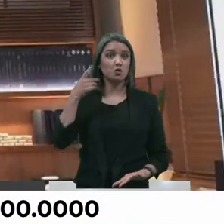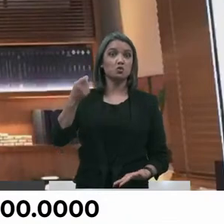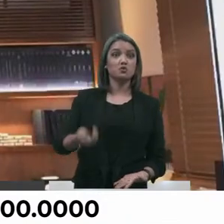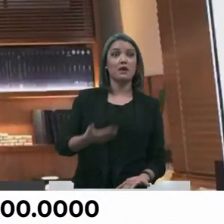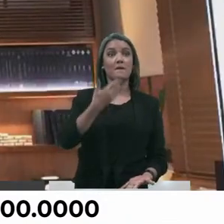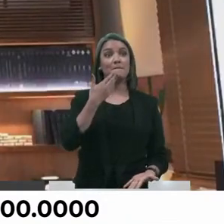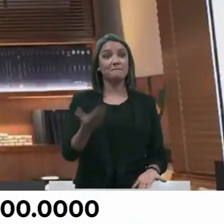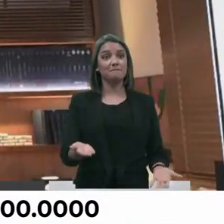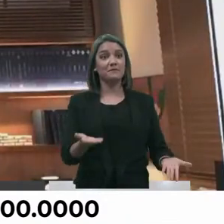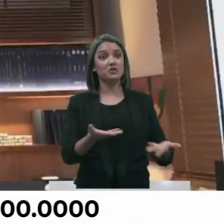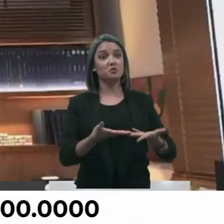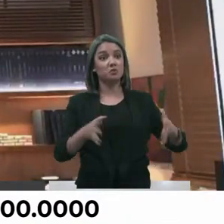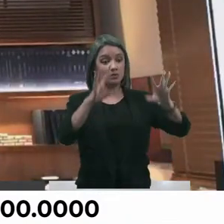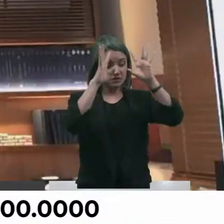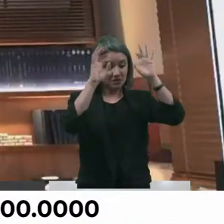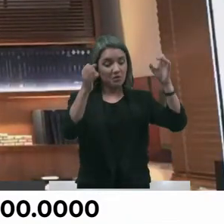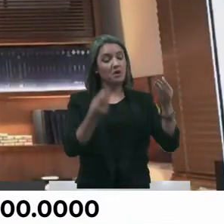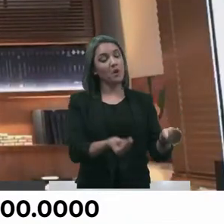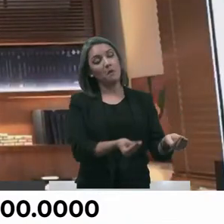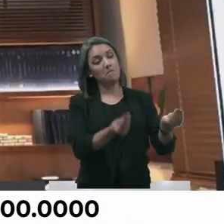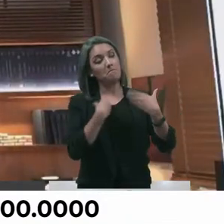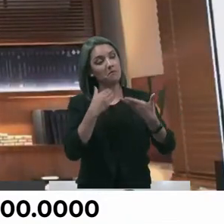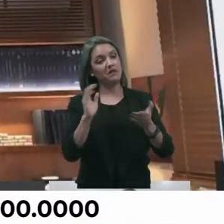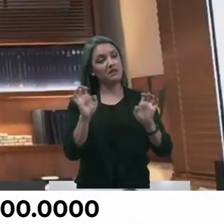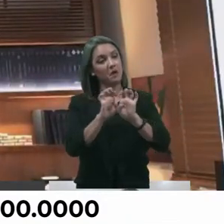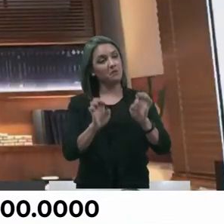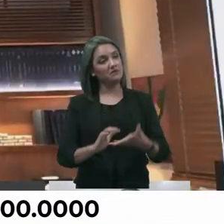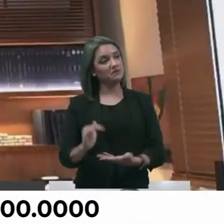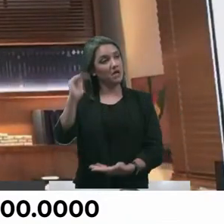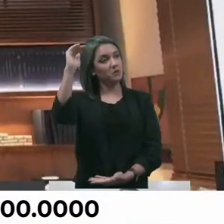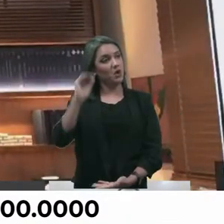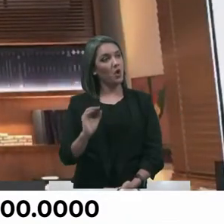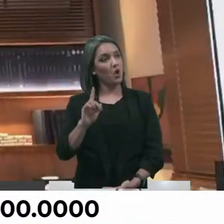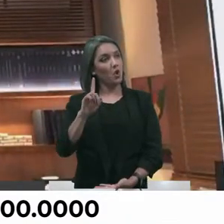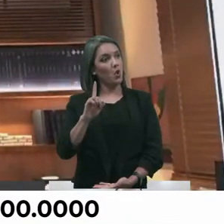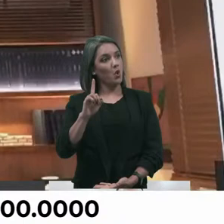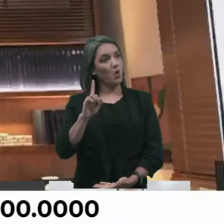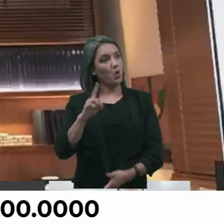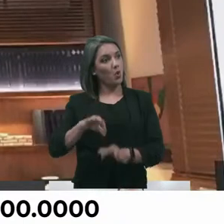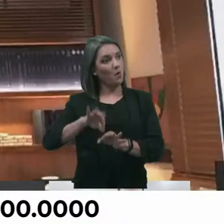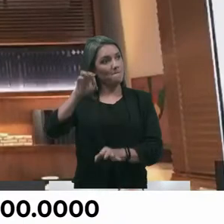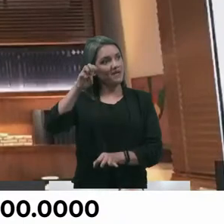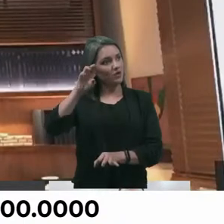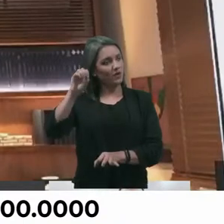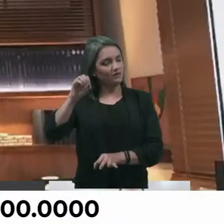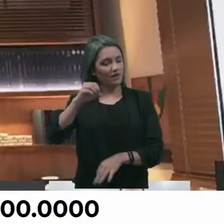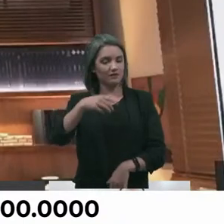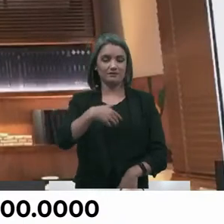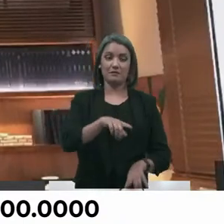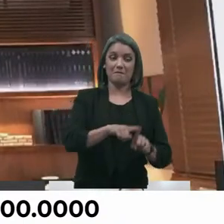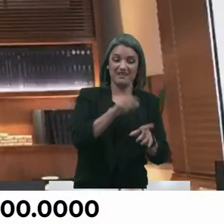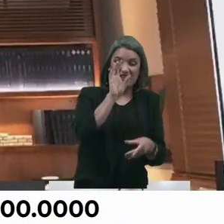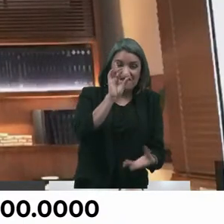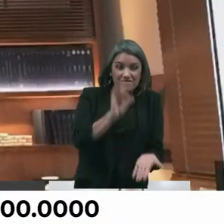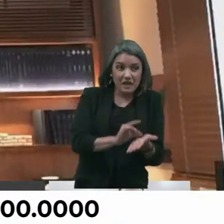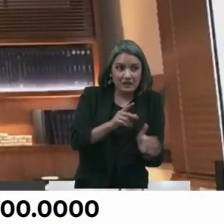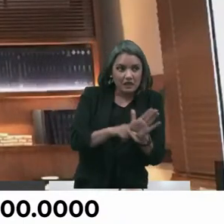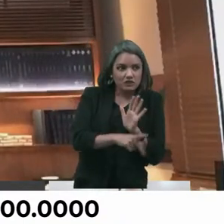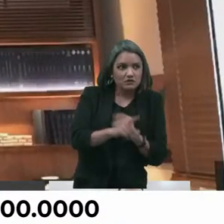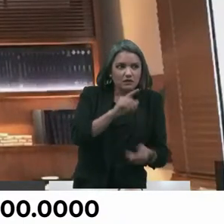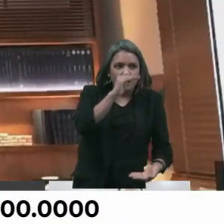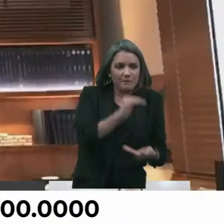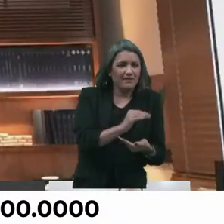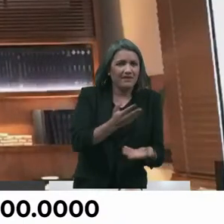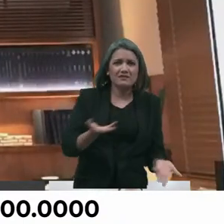tribunal trazer uma estatueta de 1,80 m, quando a dele seria pequenininha de mesa. Isso não é verdade, isso jamais aconteceu, e o que